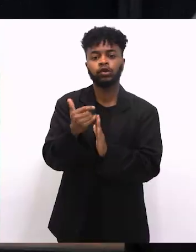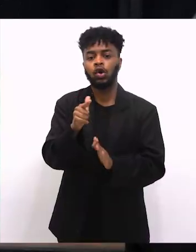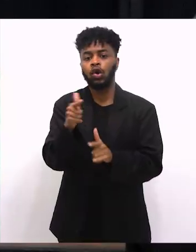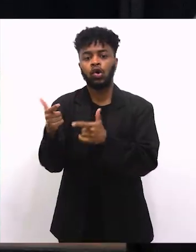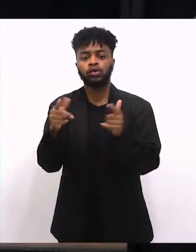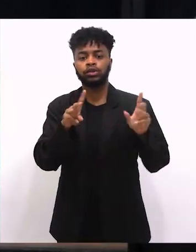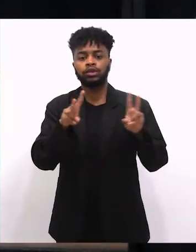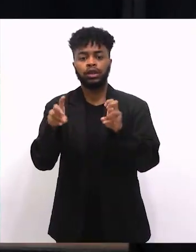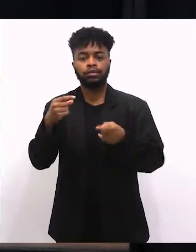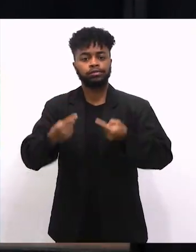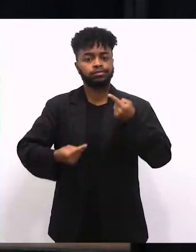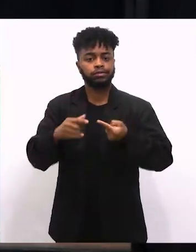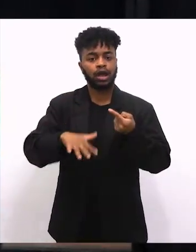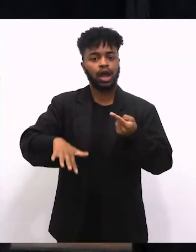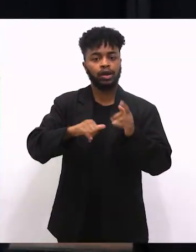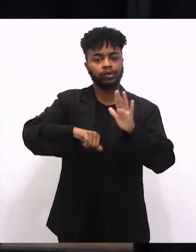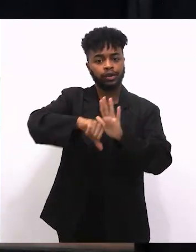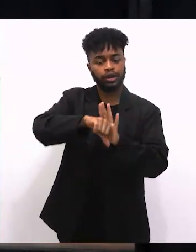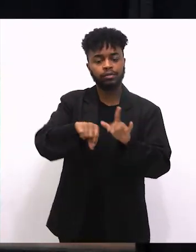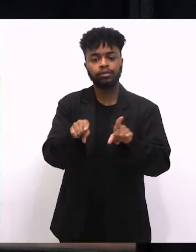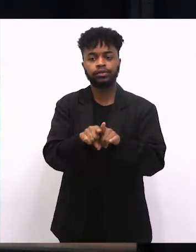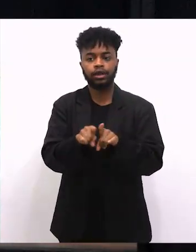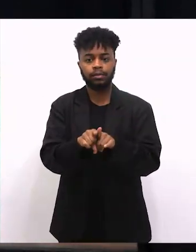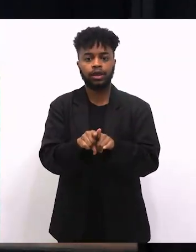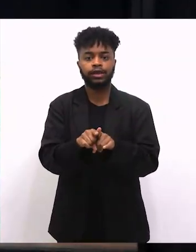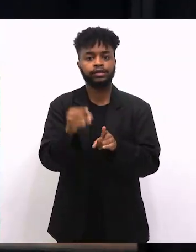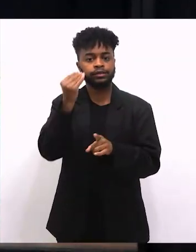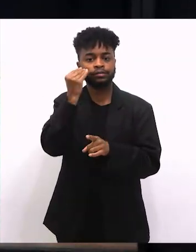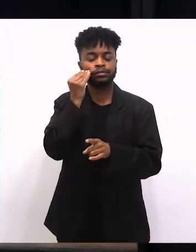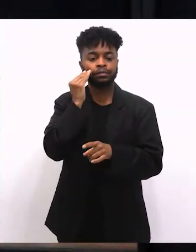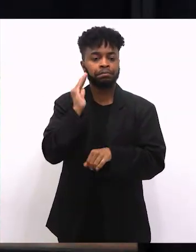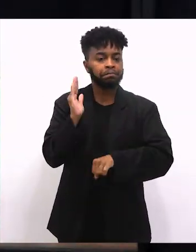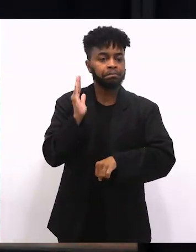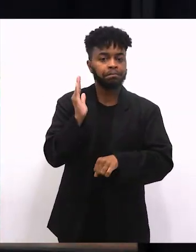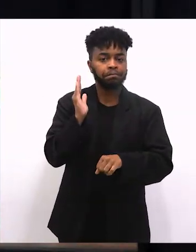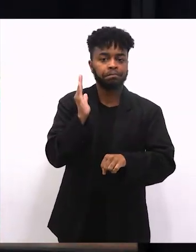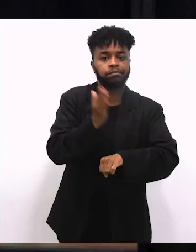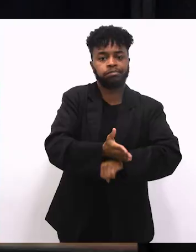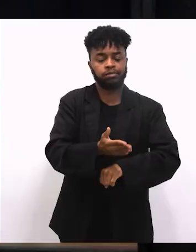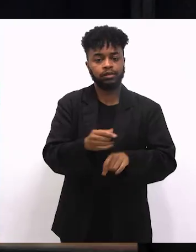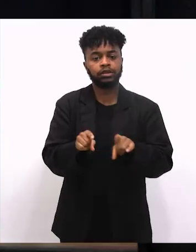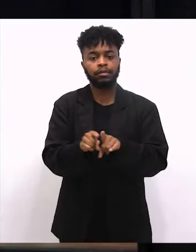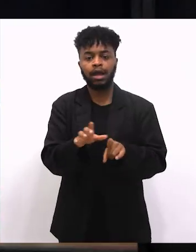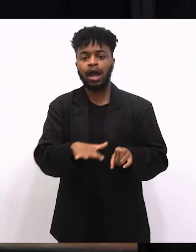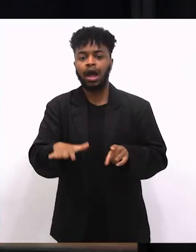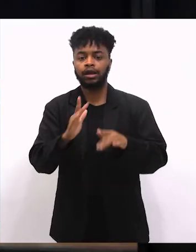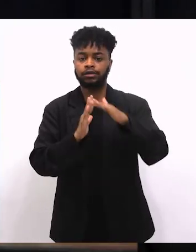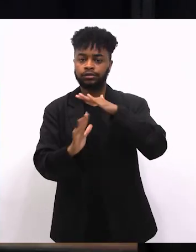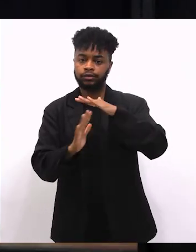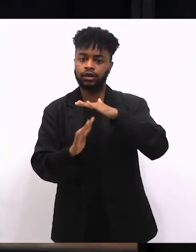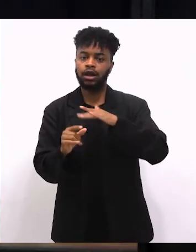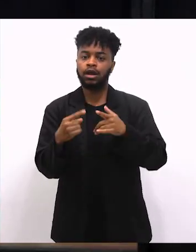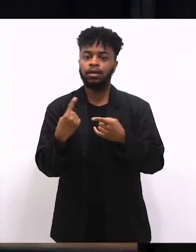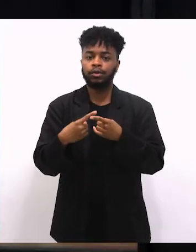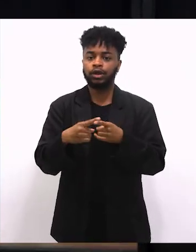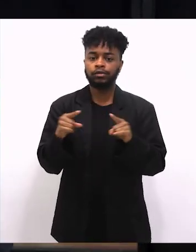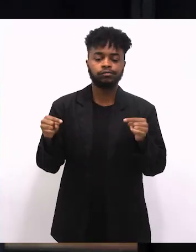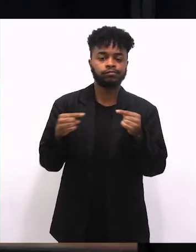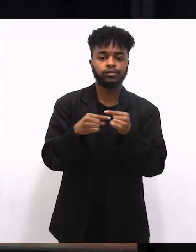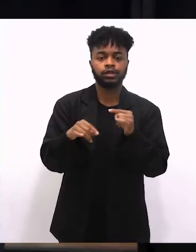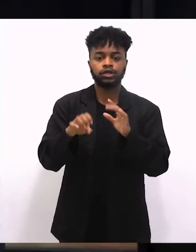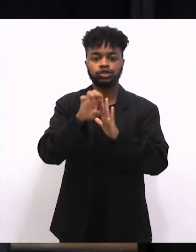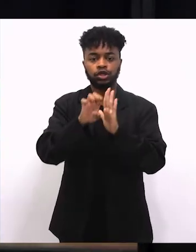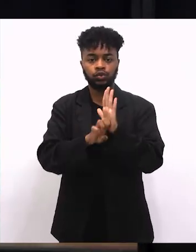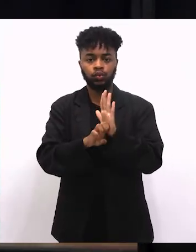que estão colocadas no campo criminal, também para o combate, e também no campo migratório, como é o nosso próprio